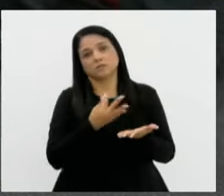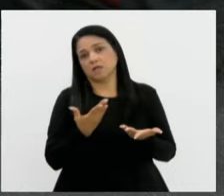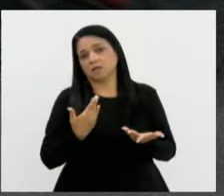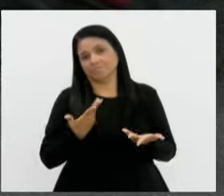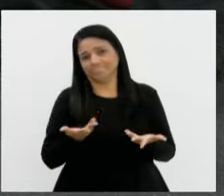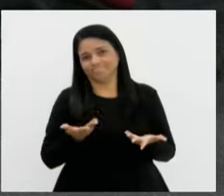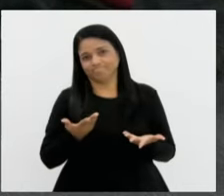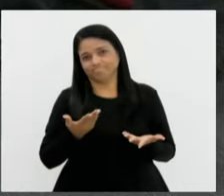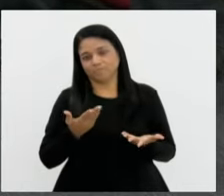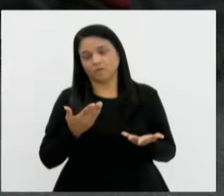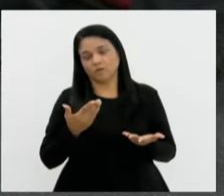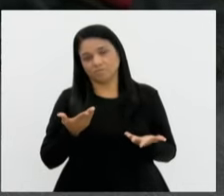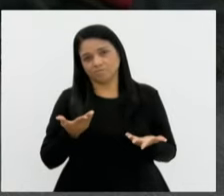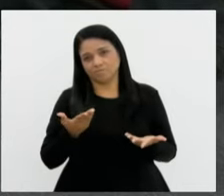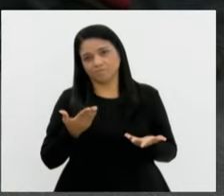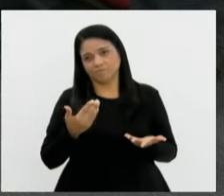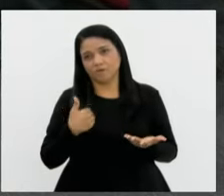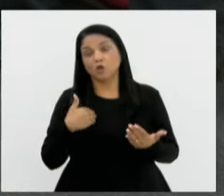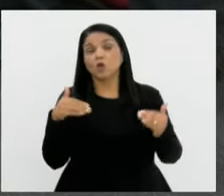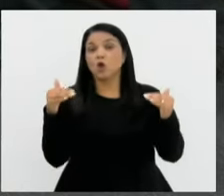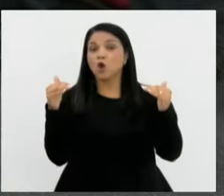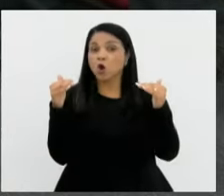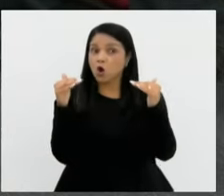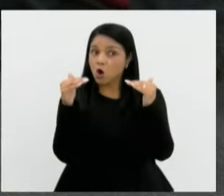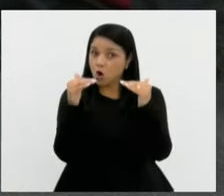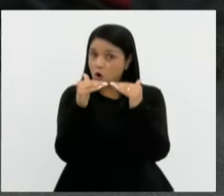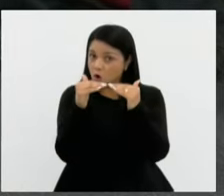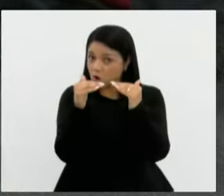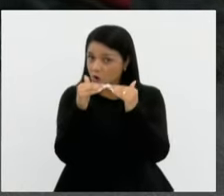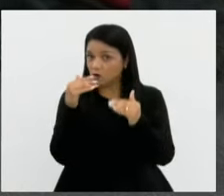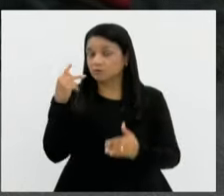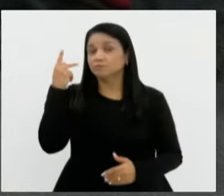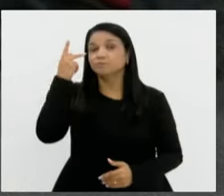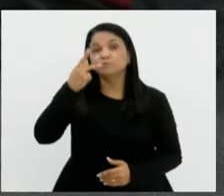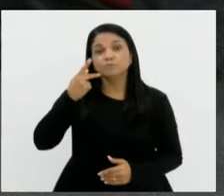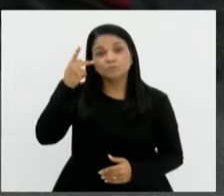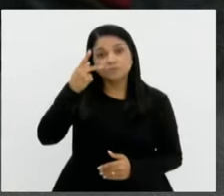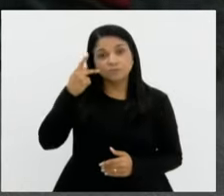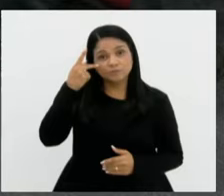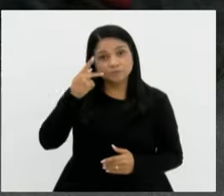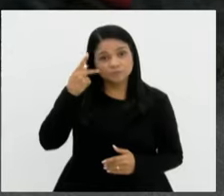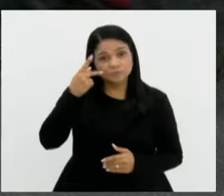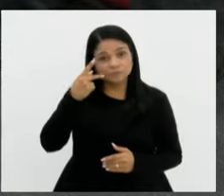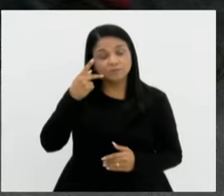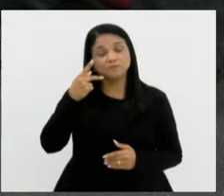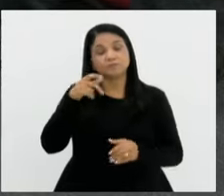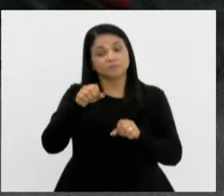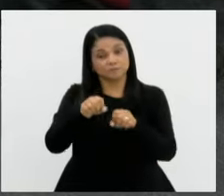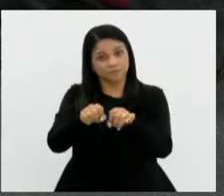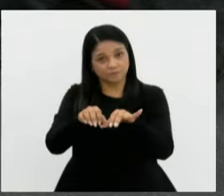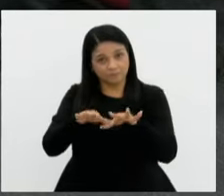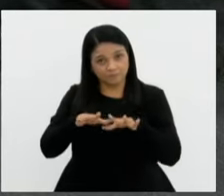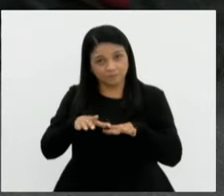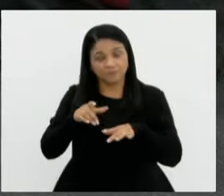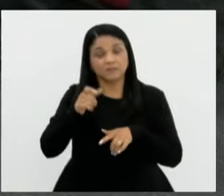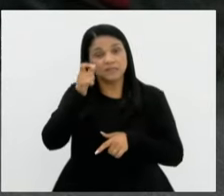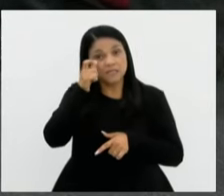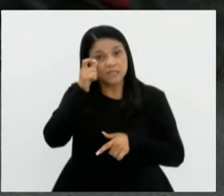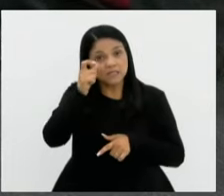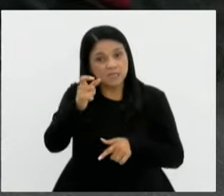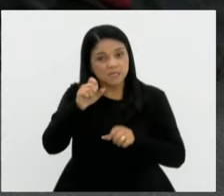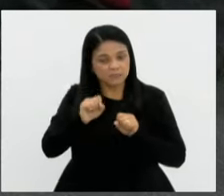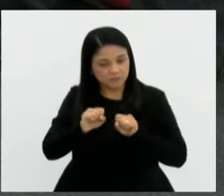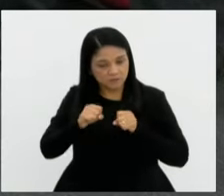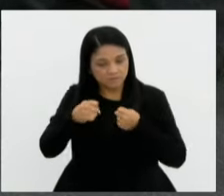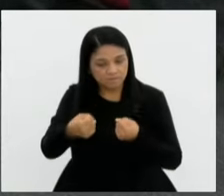efeito. Porém, concordo politicamente, a partir da prerrogativa de parlamentar de defender o interesse público